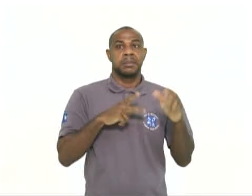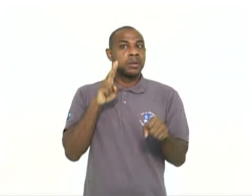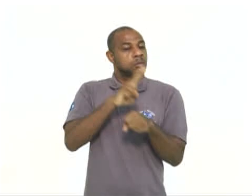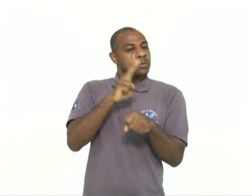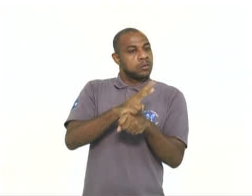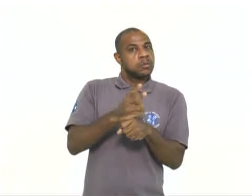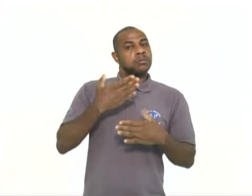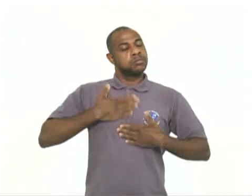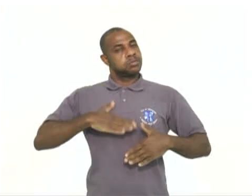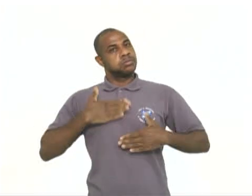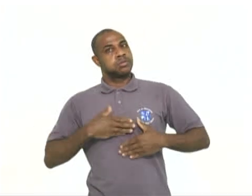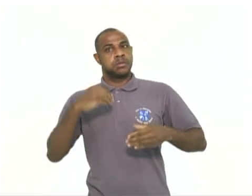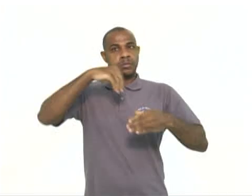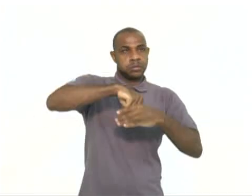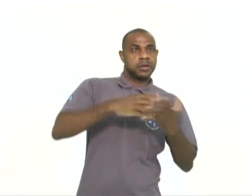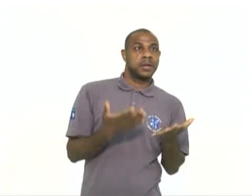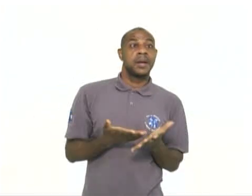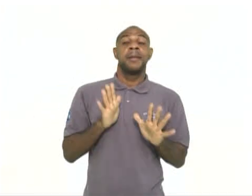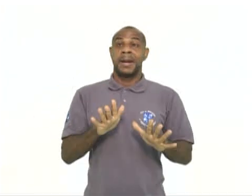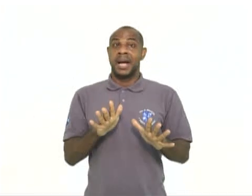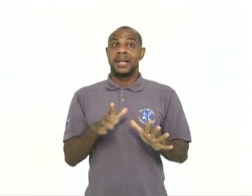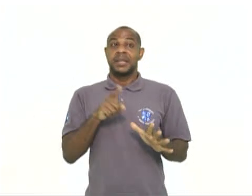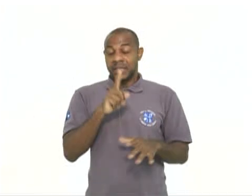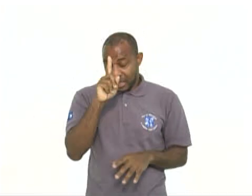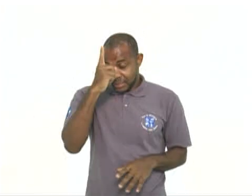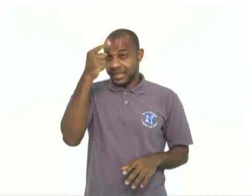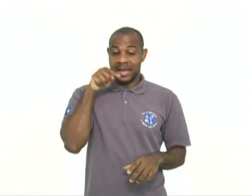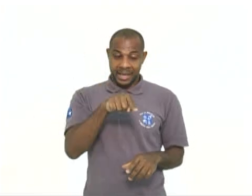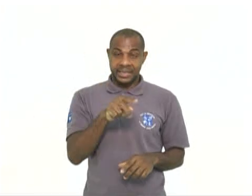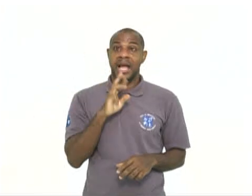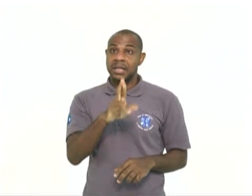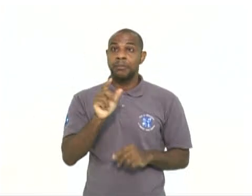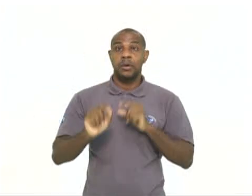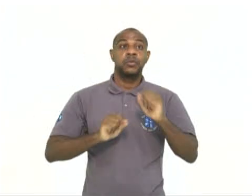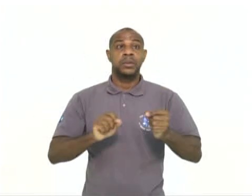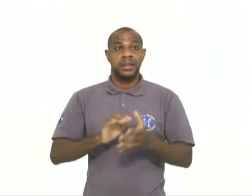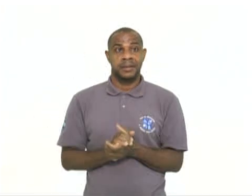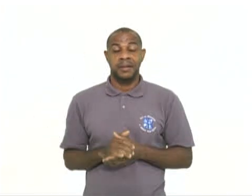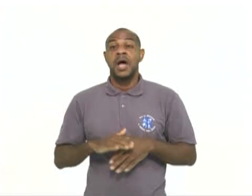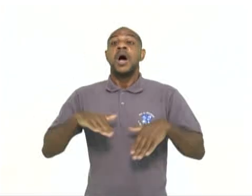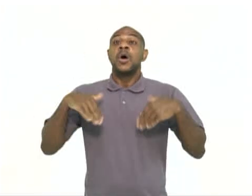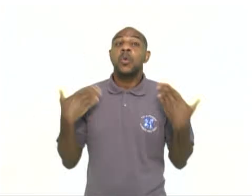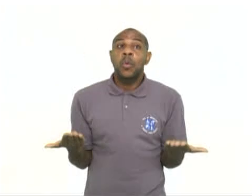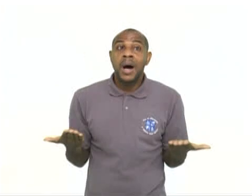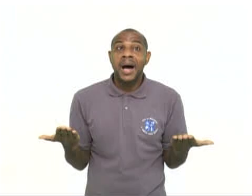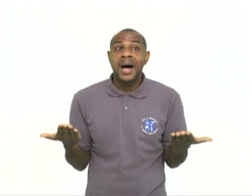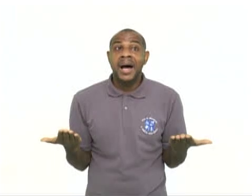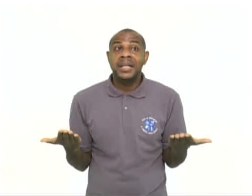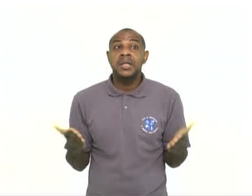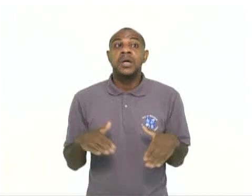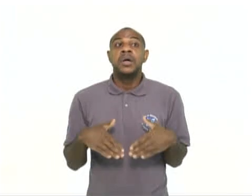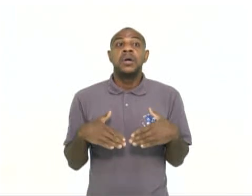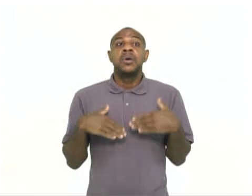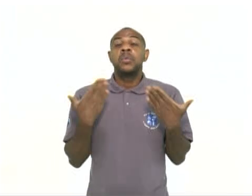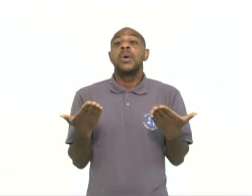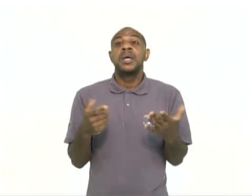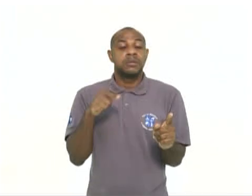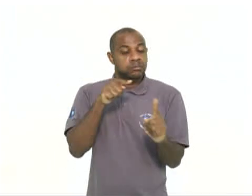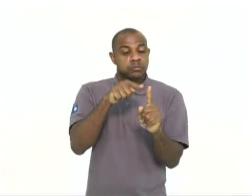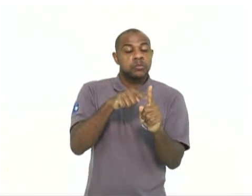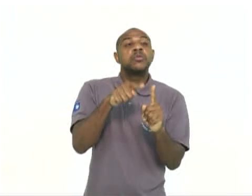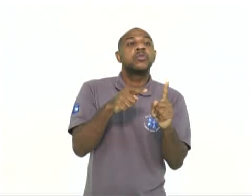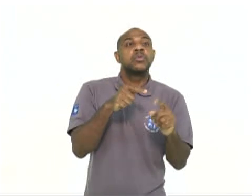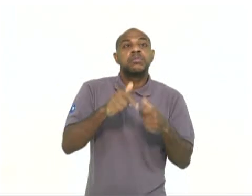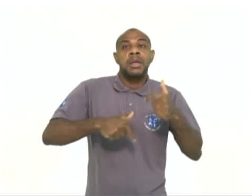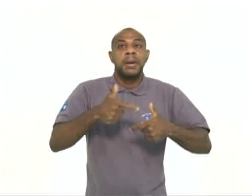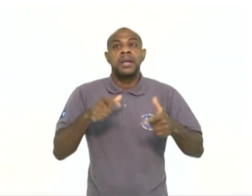e conforto. Com base nessa ideia, responda: quais são as funções das fábricas,